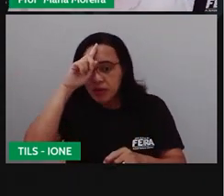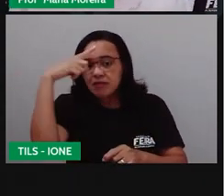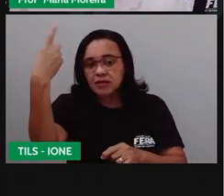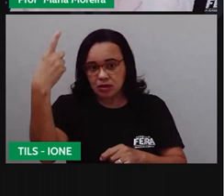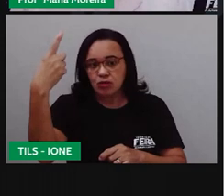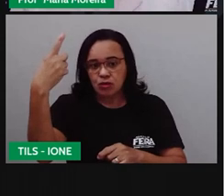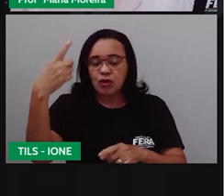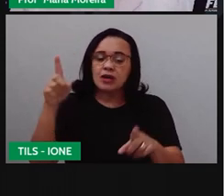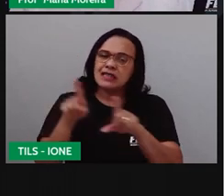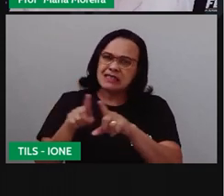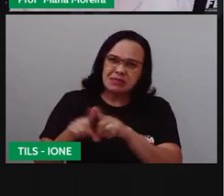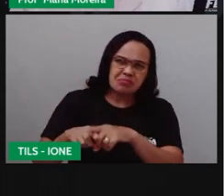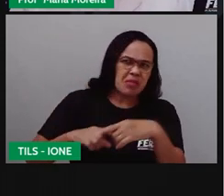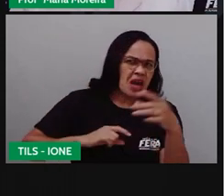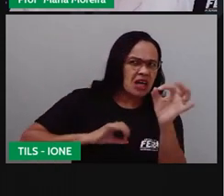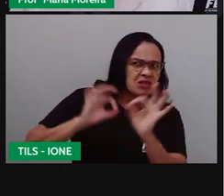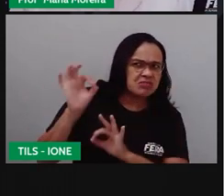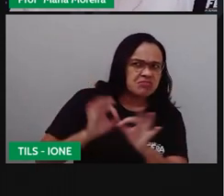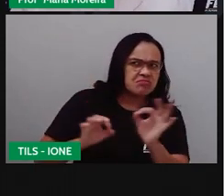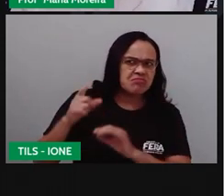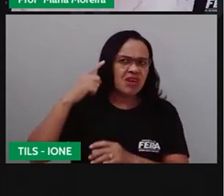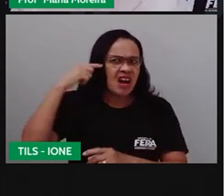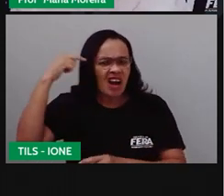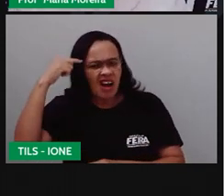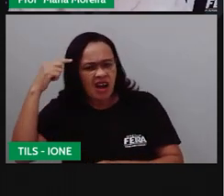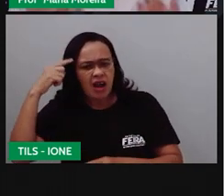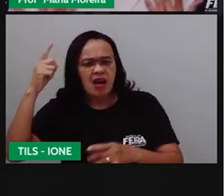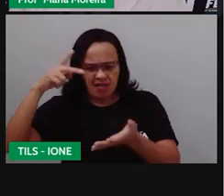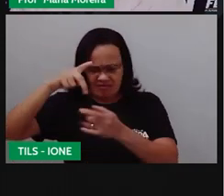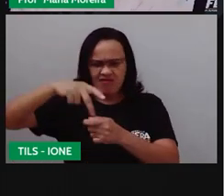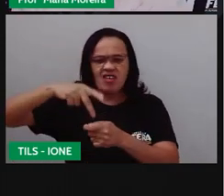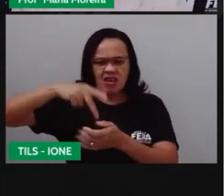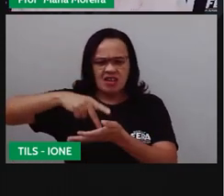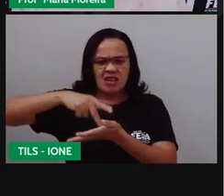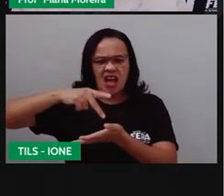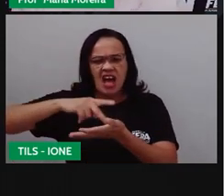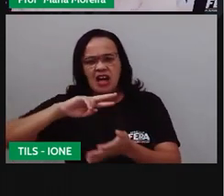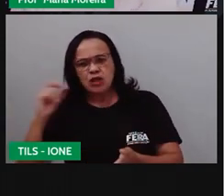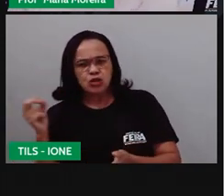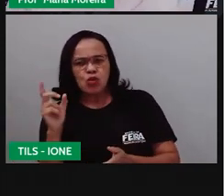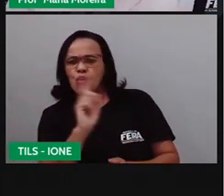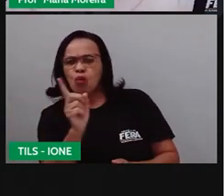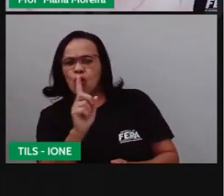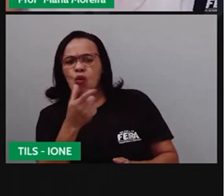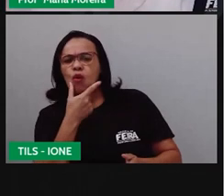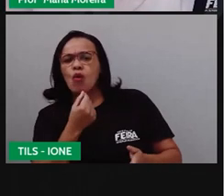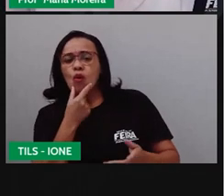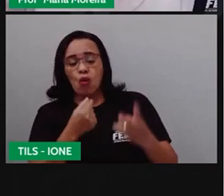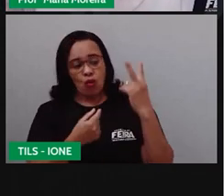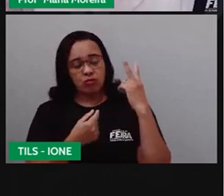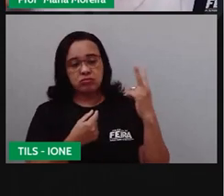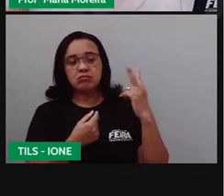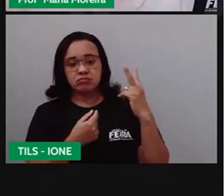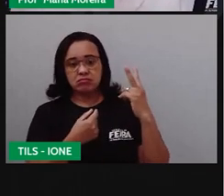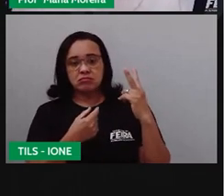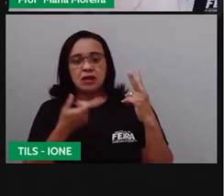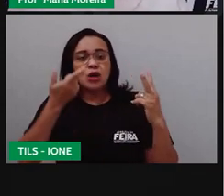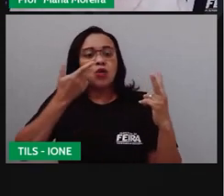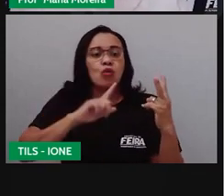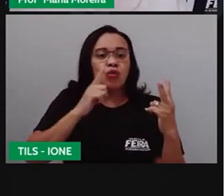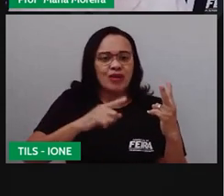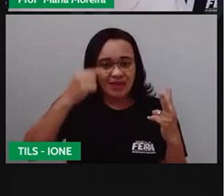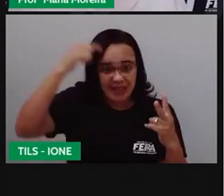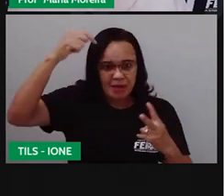é contestada pelo pessoal lá dos Estados Unidos. Por quê? Porque teve uma dupla de irmãos que conseguiu, né, pulando